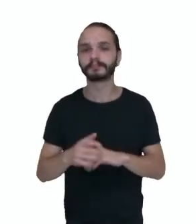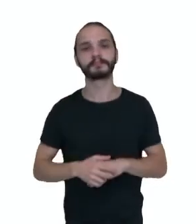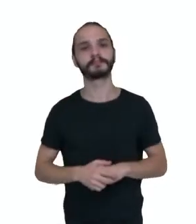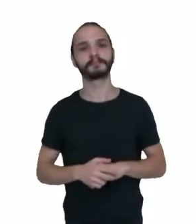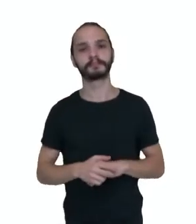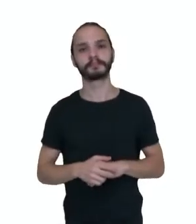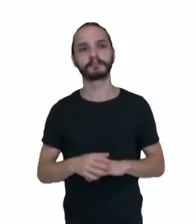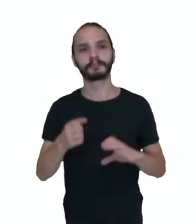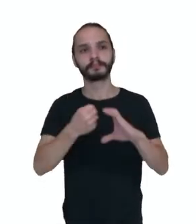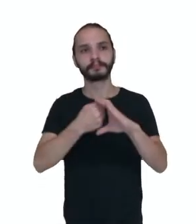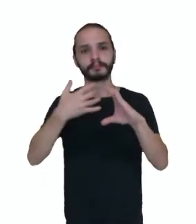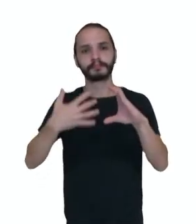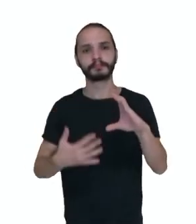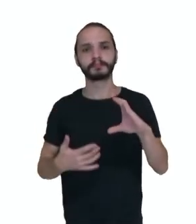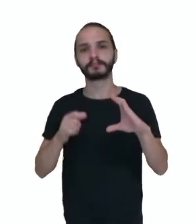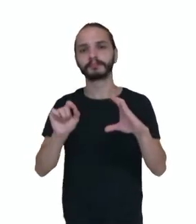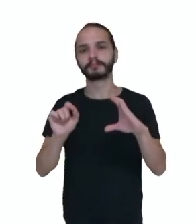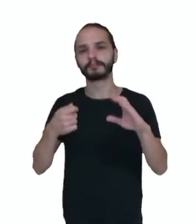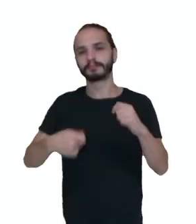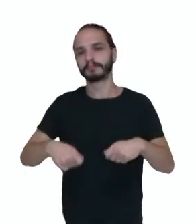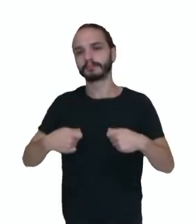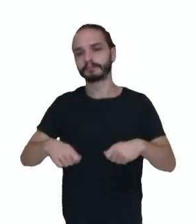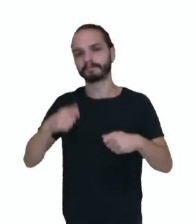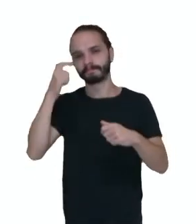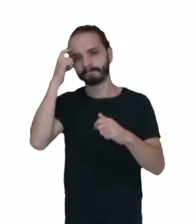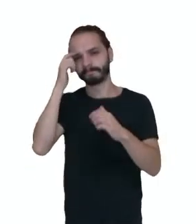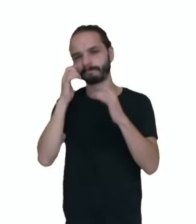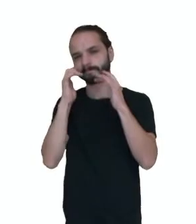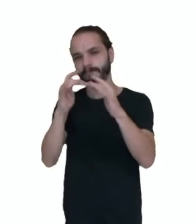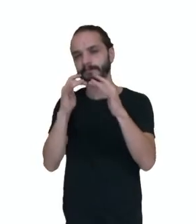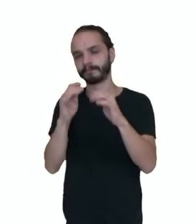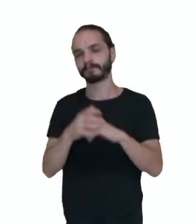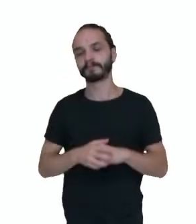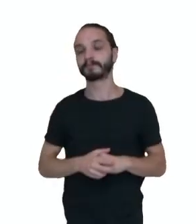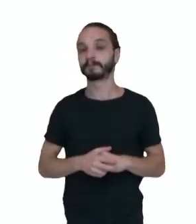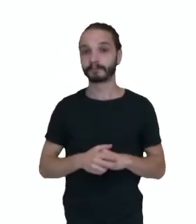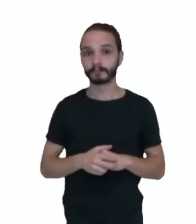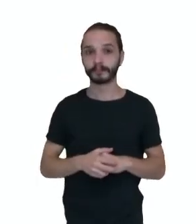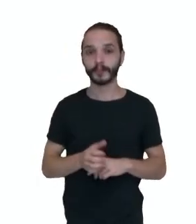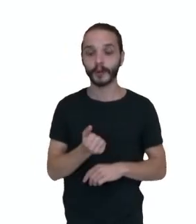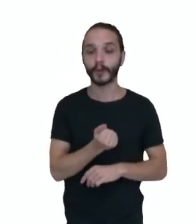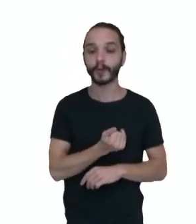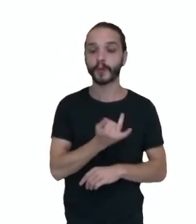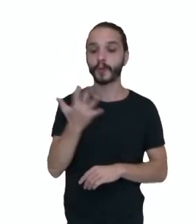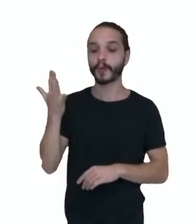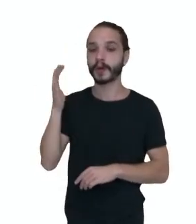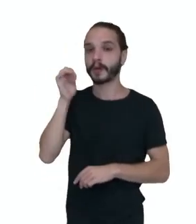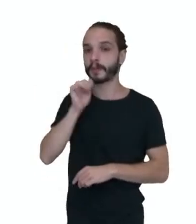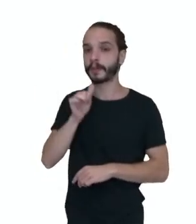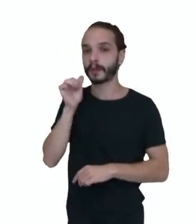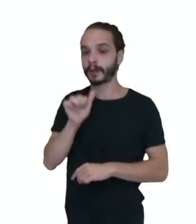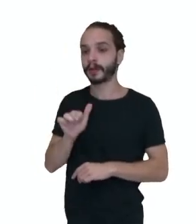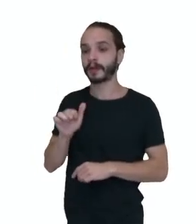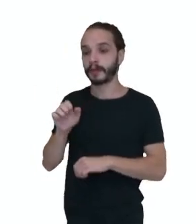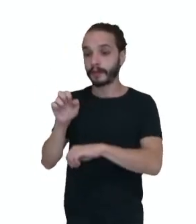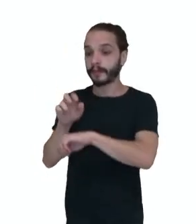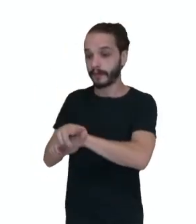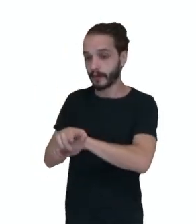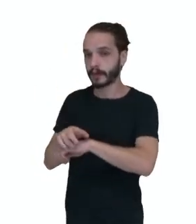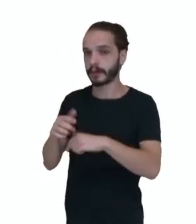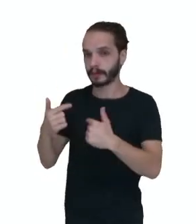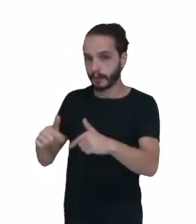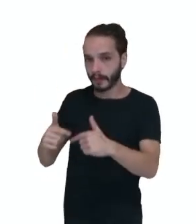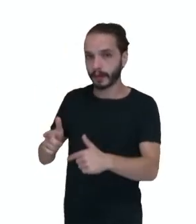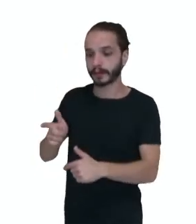de característica, né, que é preciso refletir? A quantidade de mulheres empregadas ainda é bem menor quando